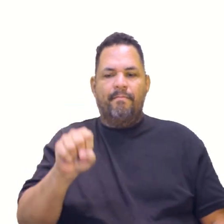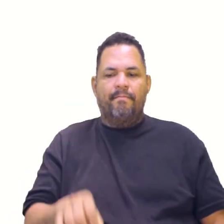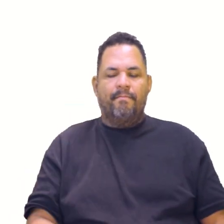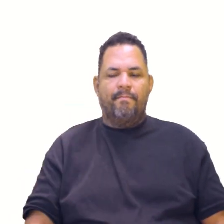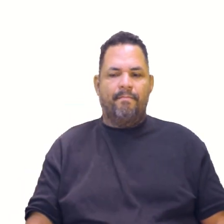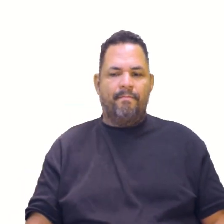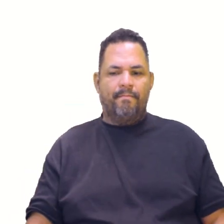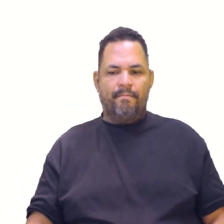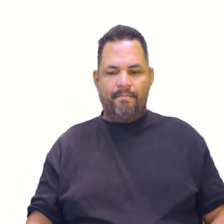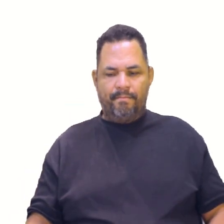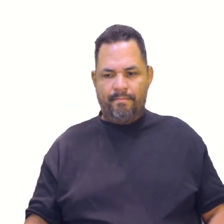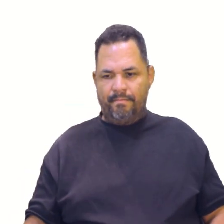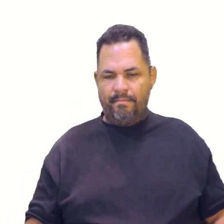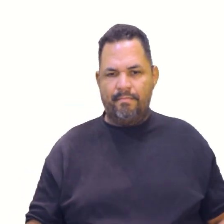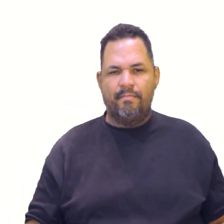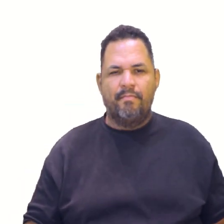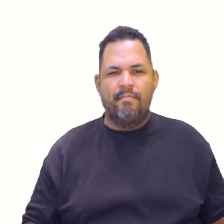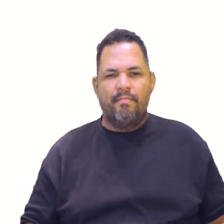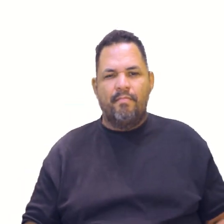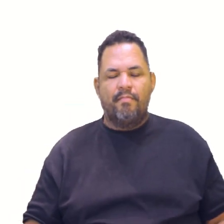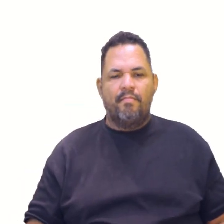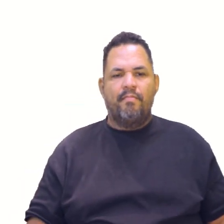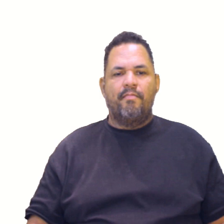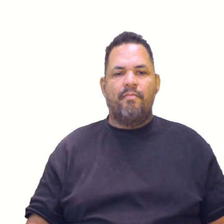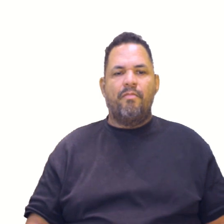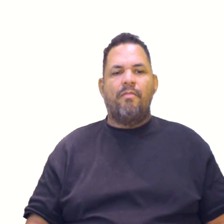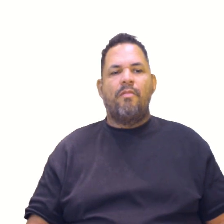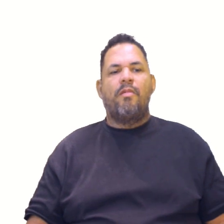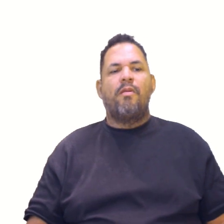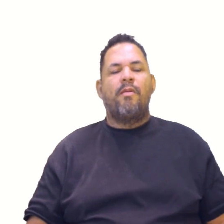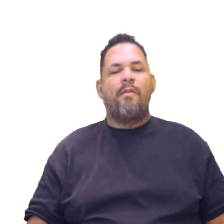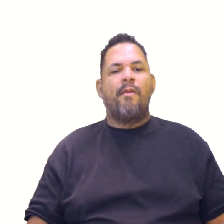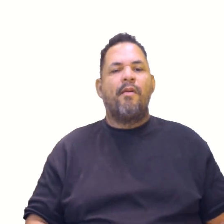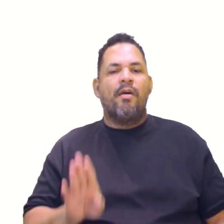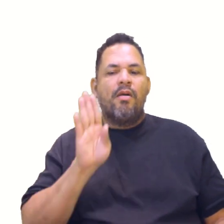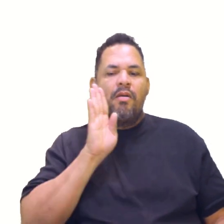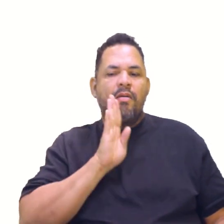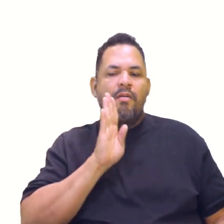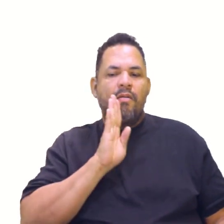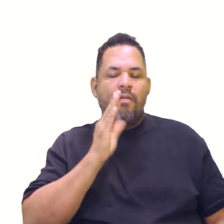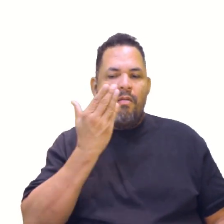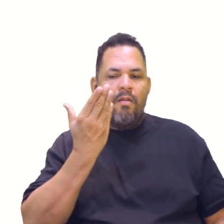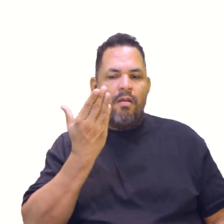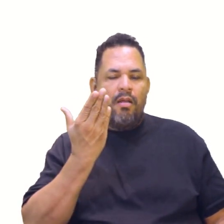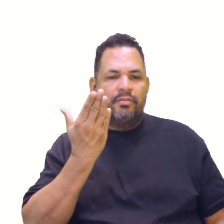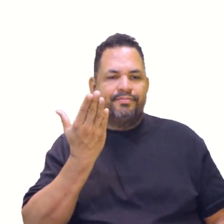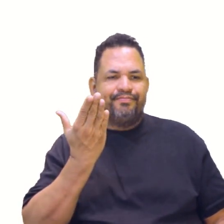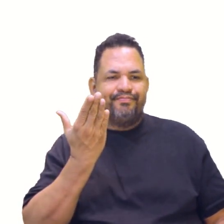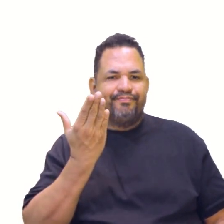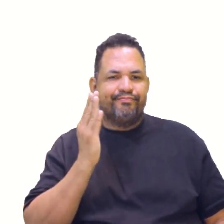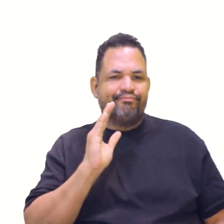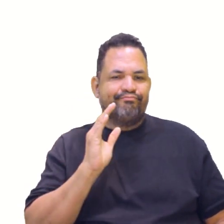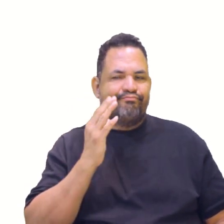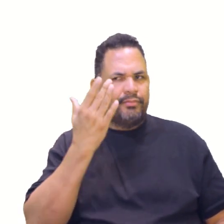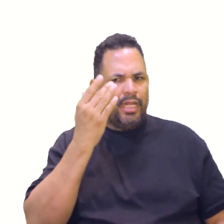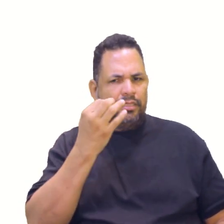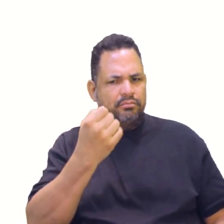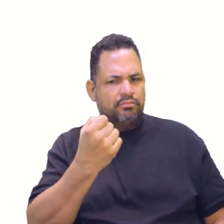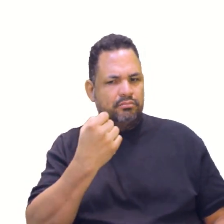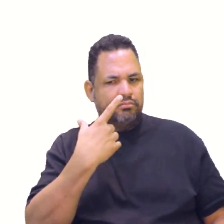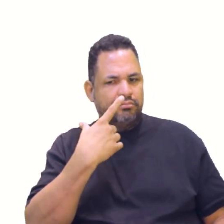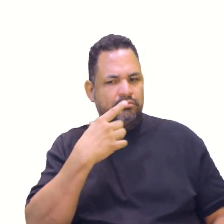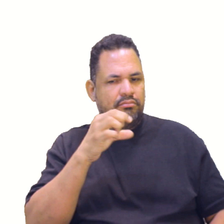y igual a x menos 8. Beleza. E o mais legal aqui, mas eles vão pensar assim, ah não, mas ali eu tô achando estranho que